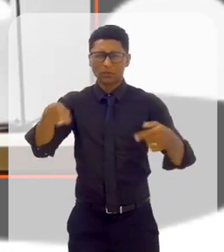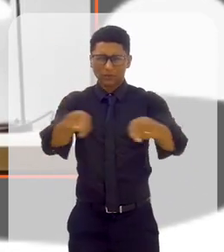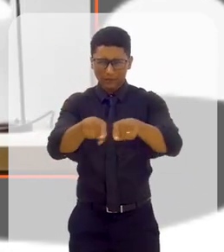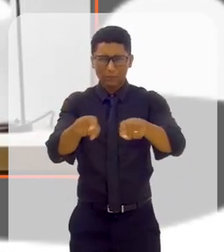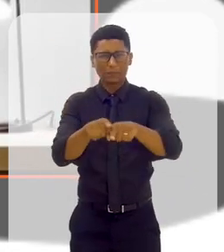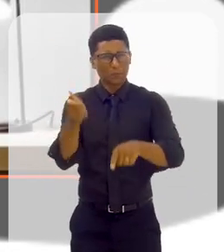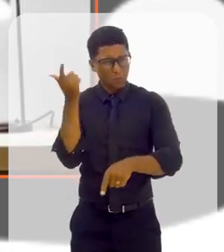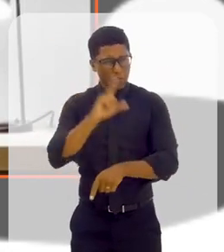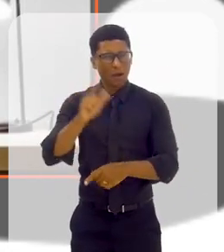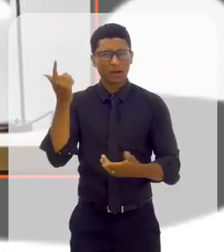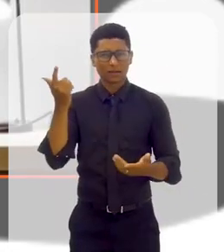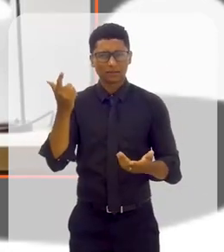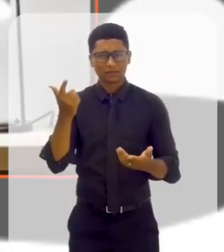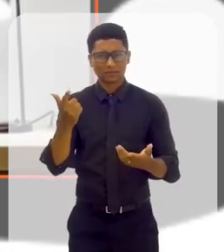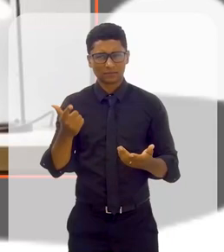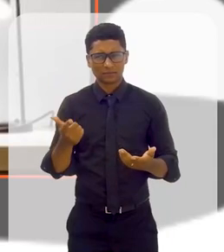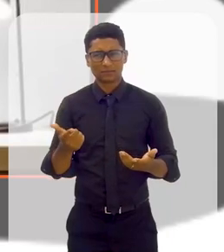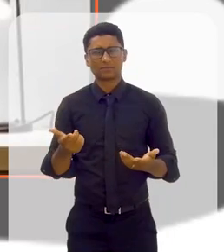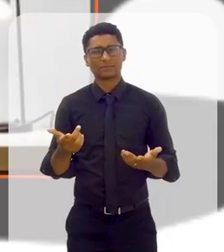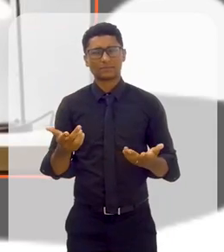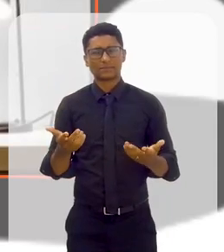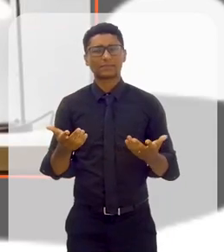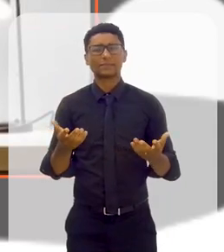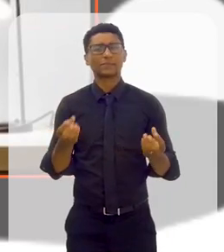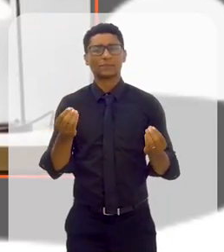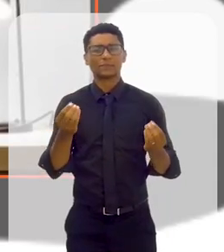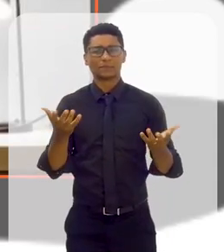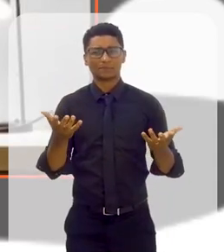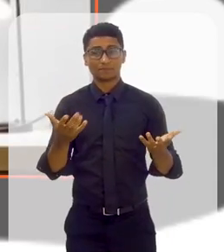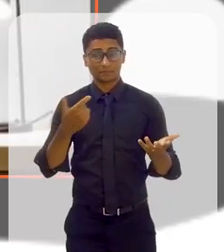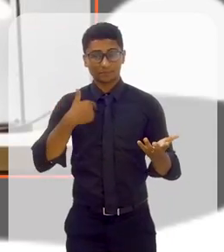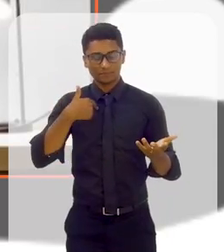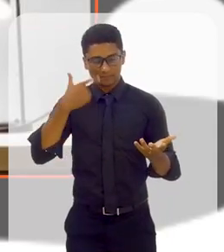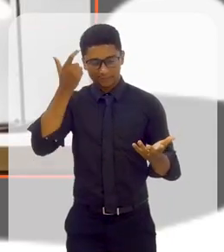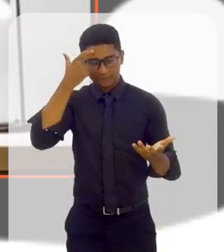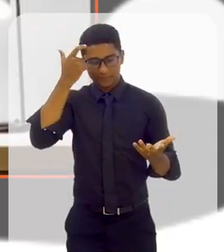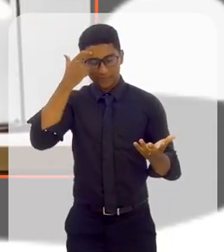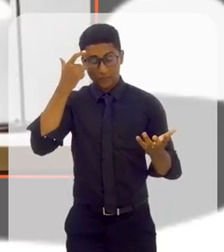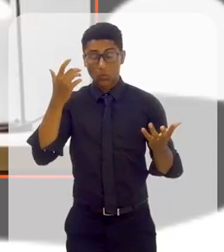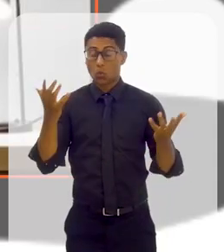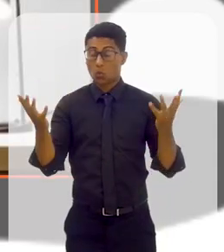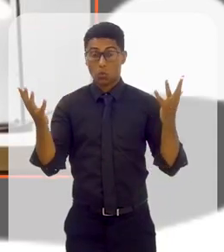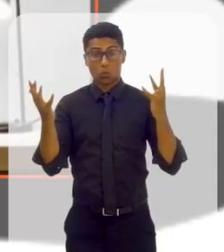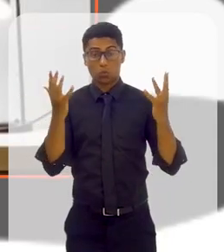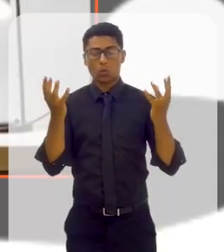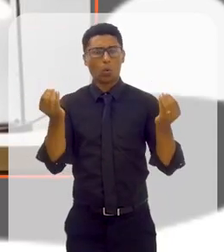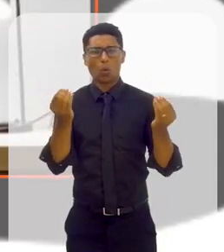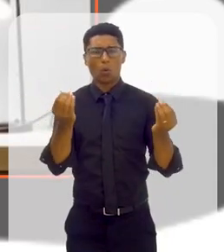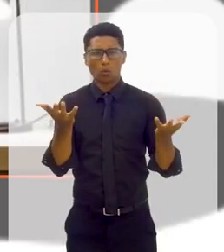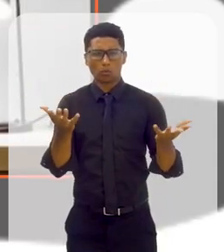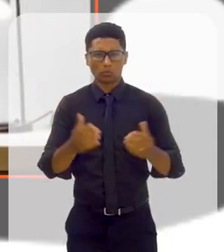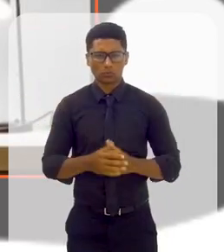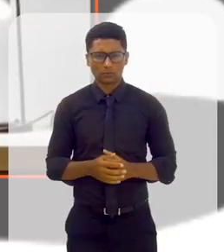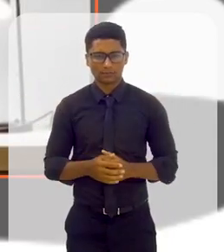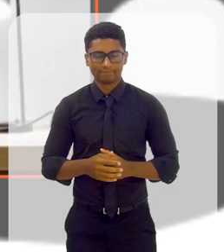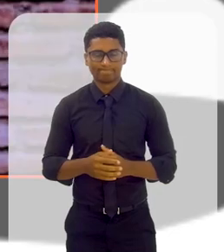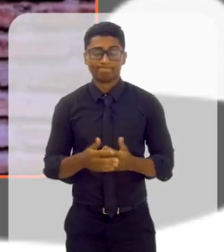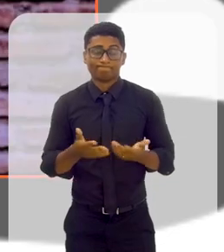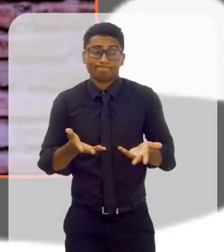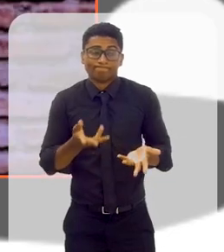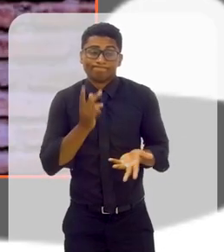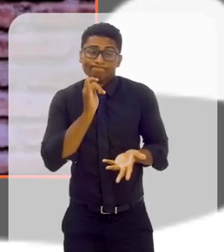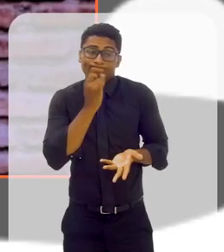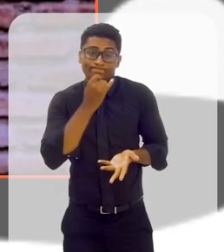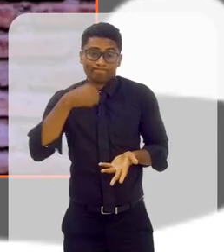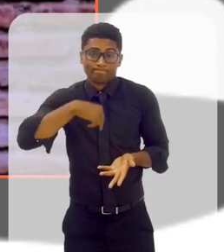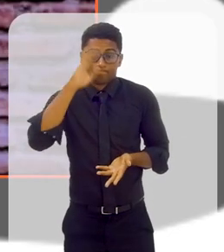receber o recurso. Então já tem essa pergunta também, quer dizer, ui, estou aqui assoberbada. Como é que isso funciona? Infelizmente, as